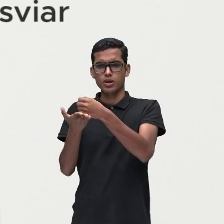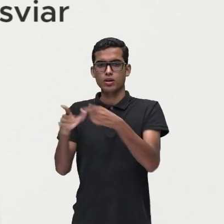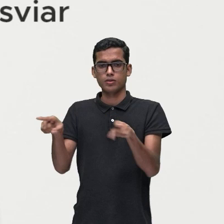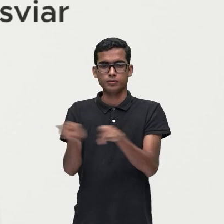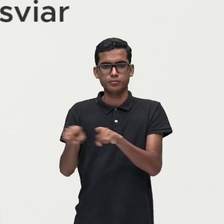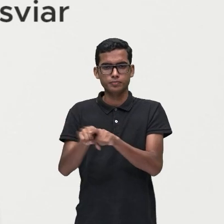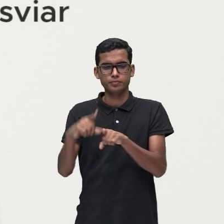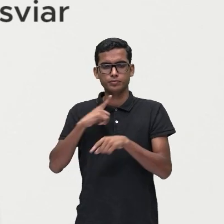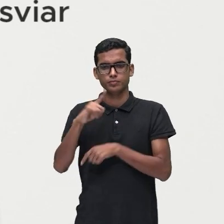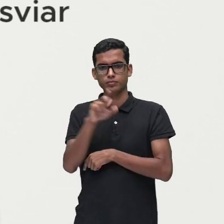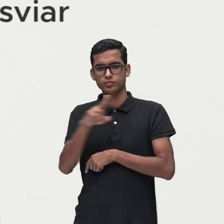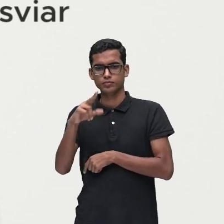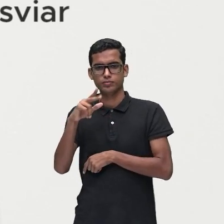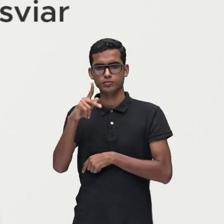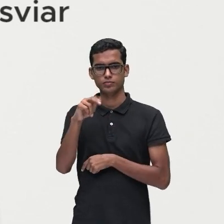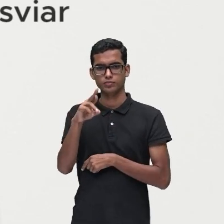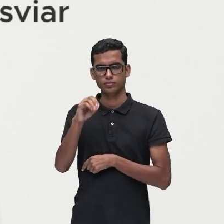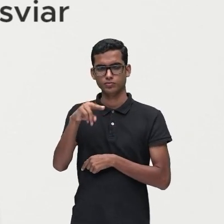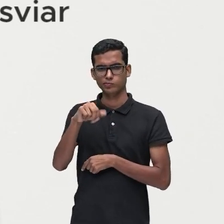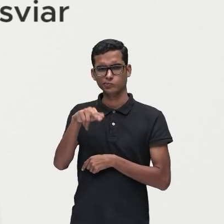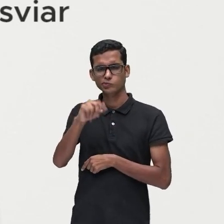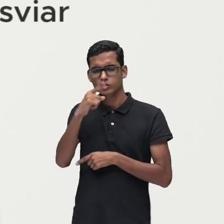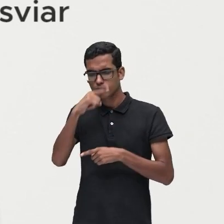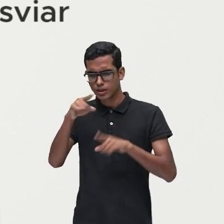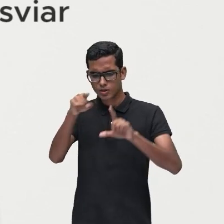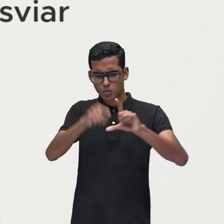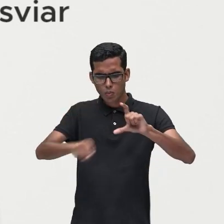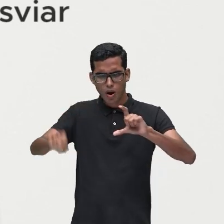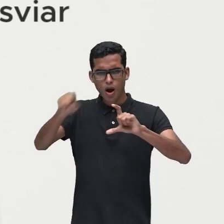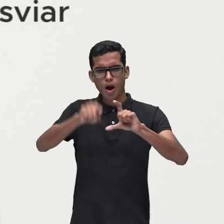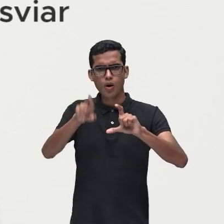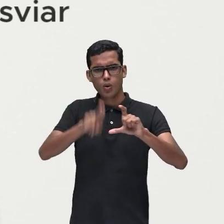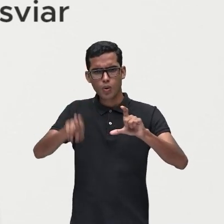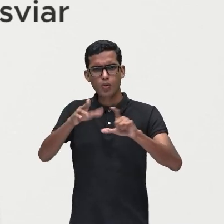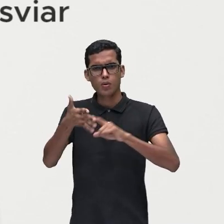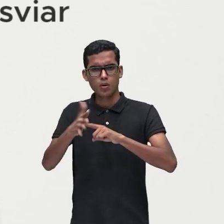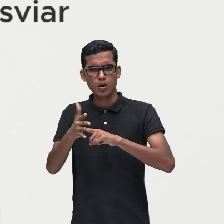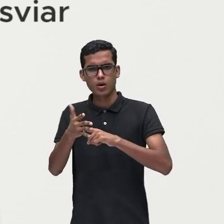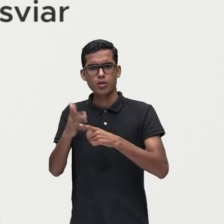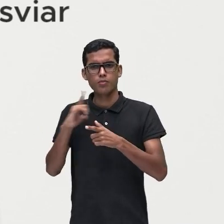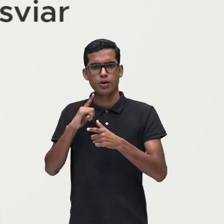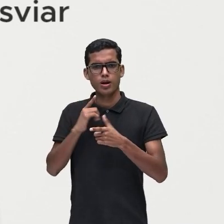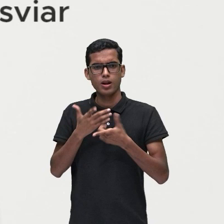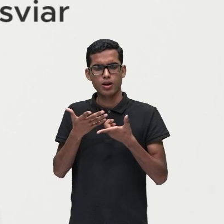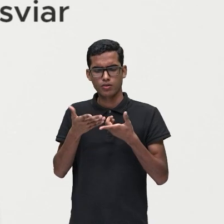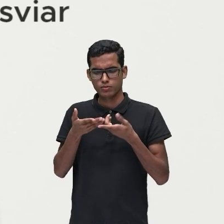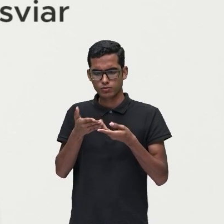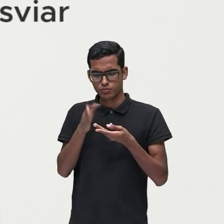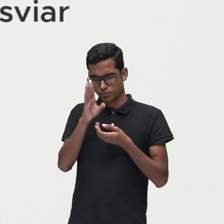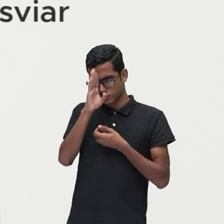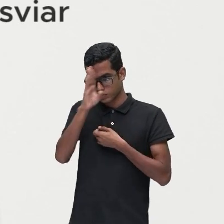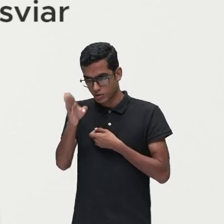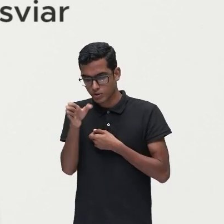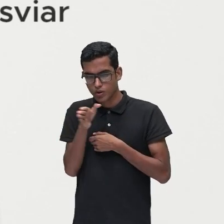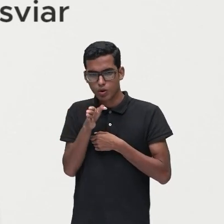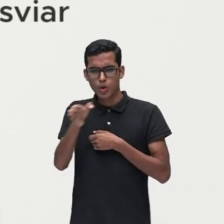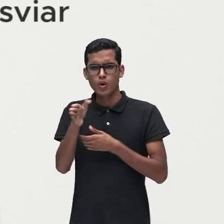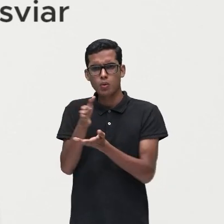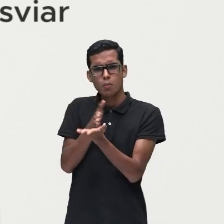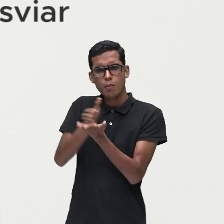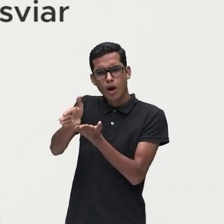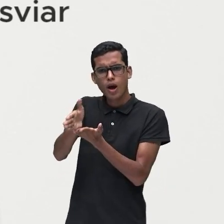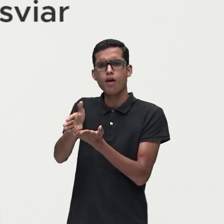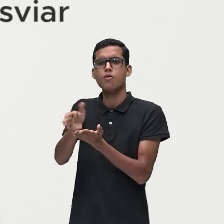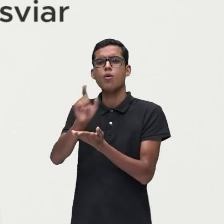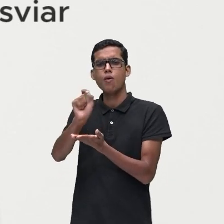de rodas utilizadas em máquinas para direcionar a força feita sobre determinados